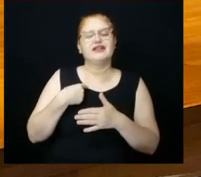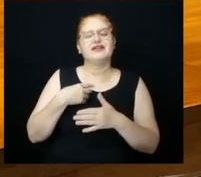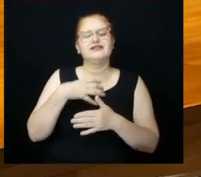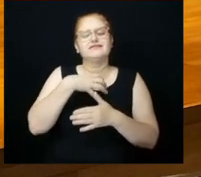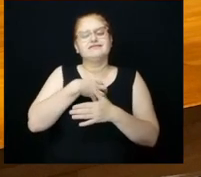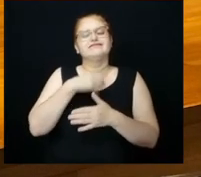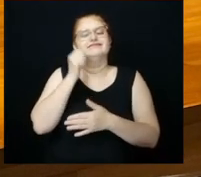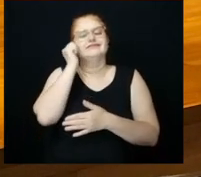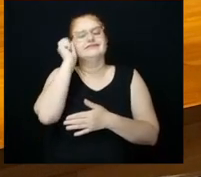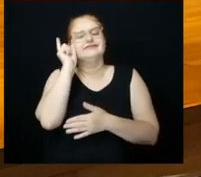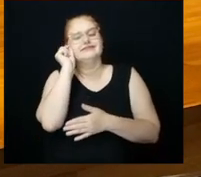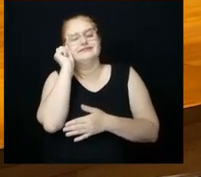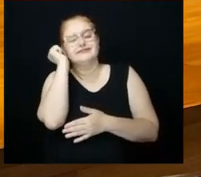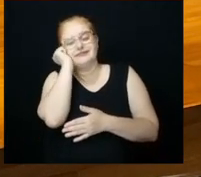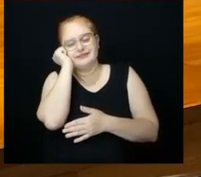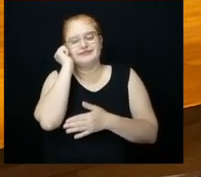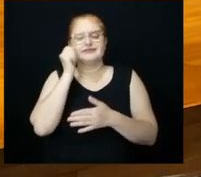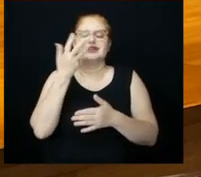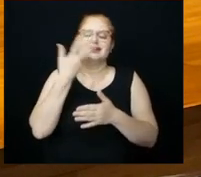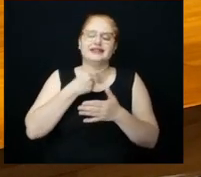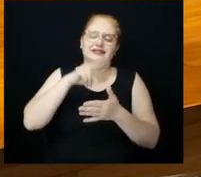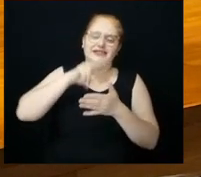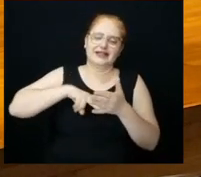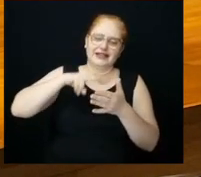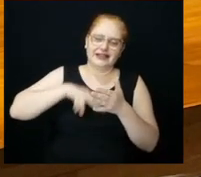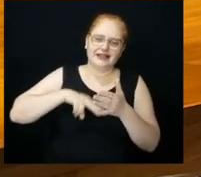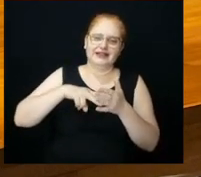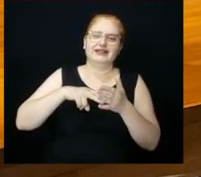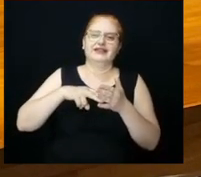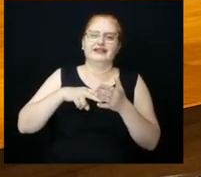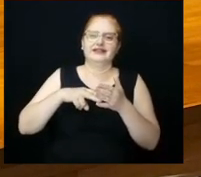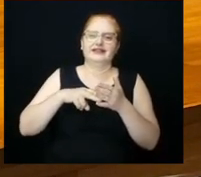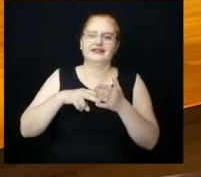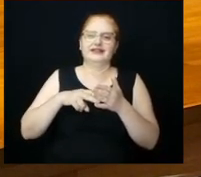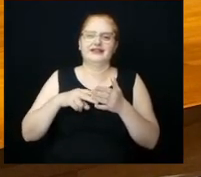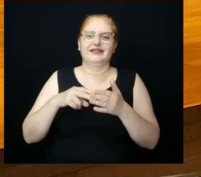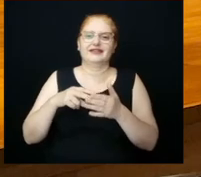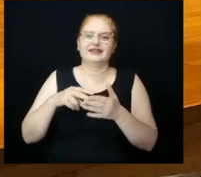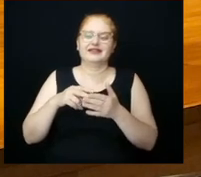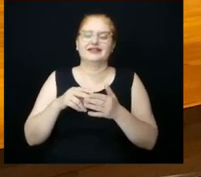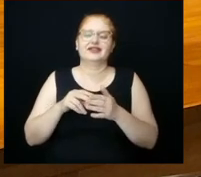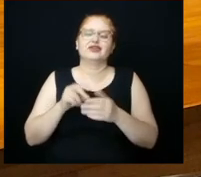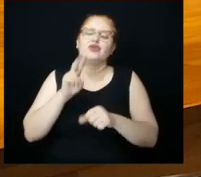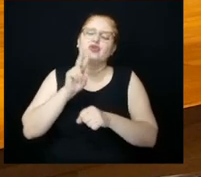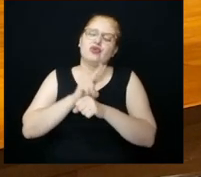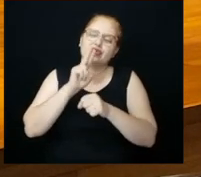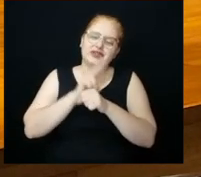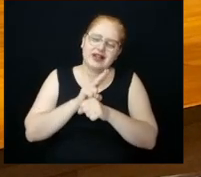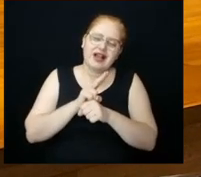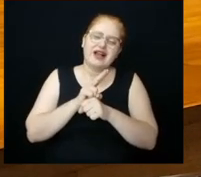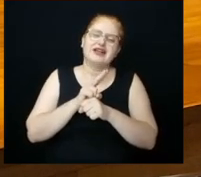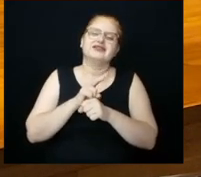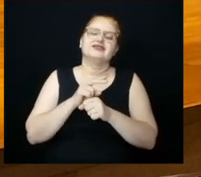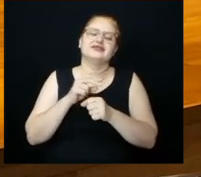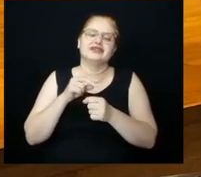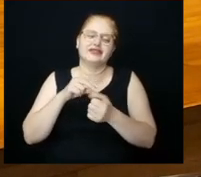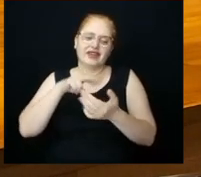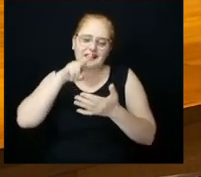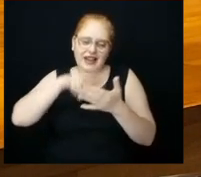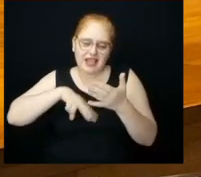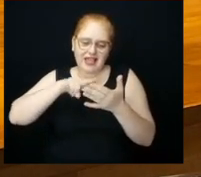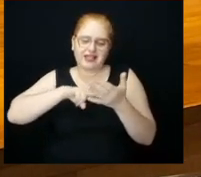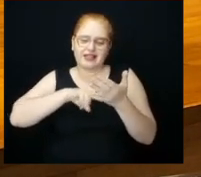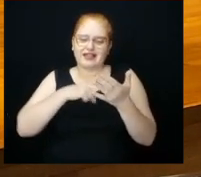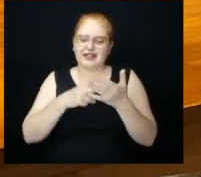que é para me adormecer. O miúdo lê em voz alta. Seus olhos se abrem mais que a voz, que, lenta e cuidadosa, vai decifrando as letras.